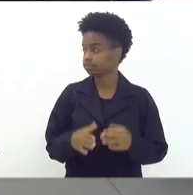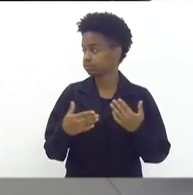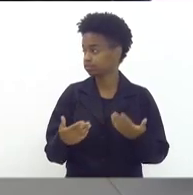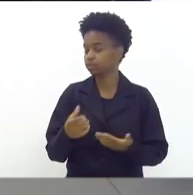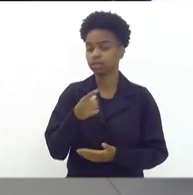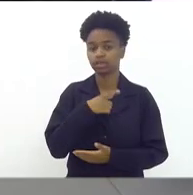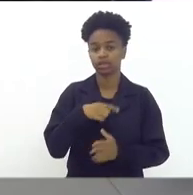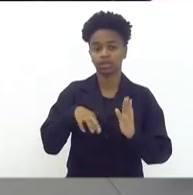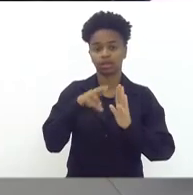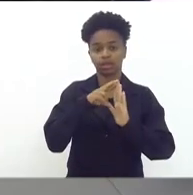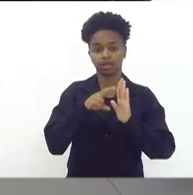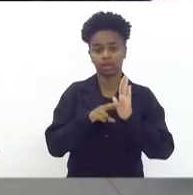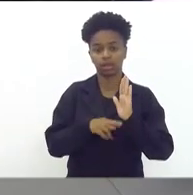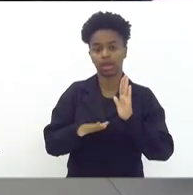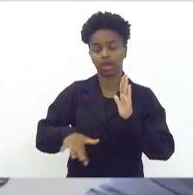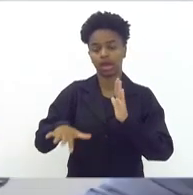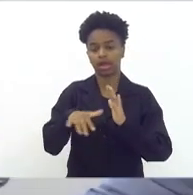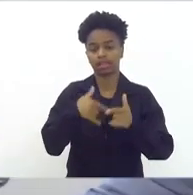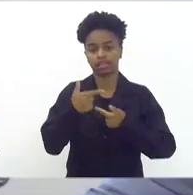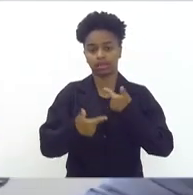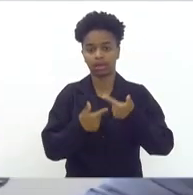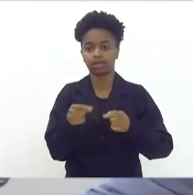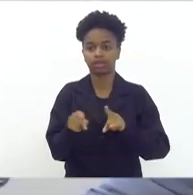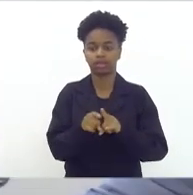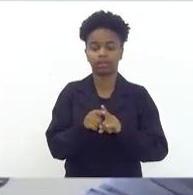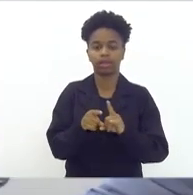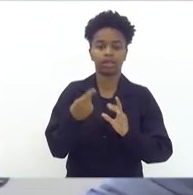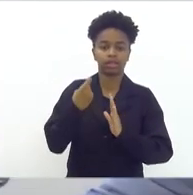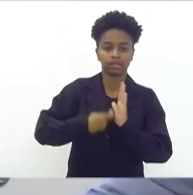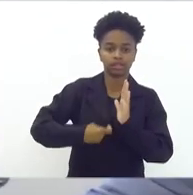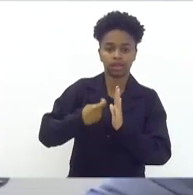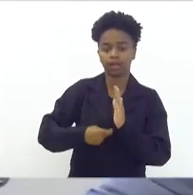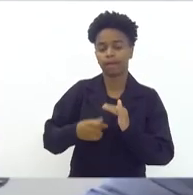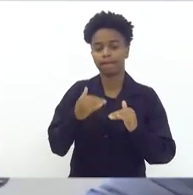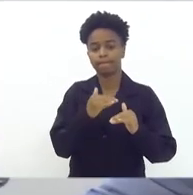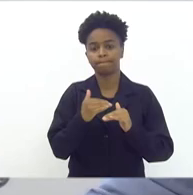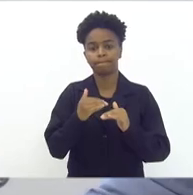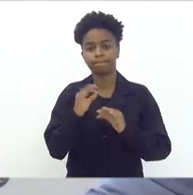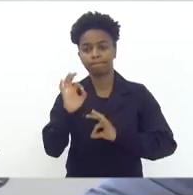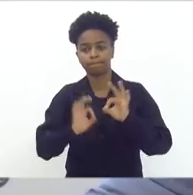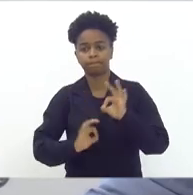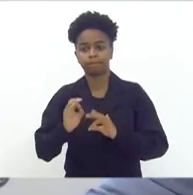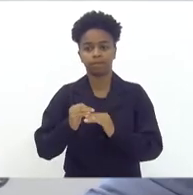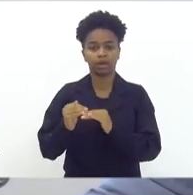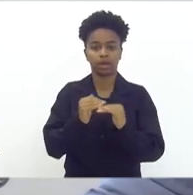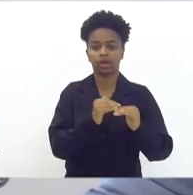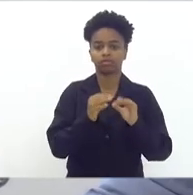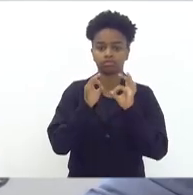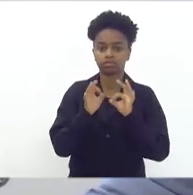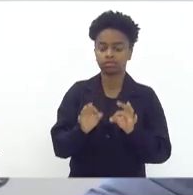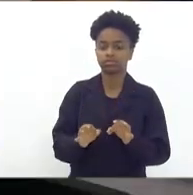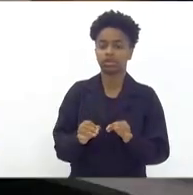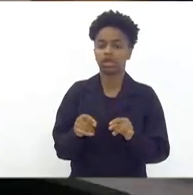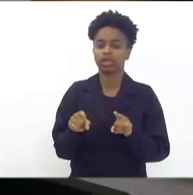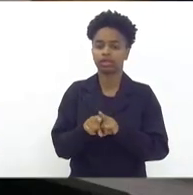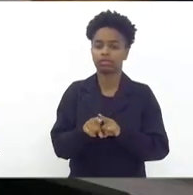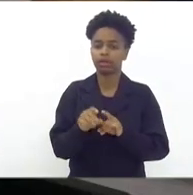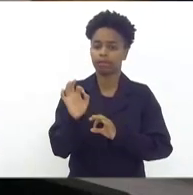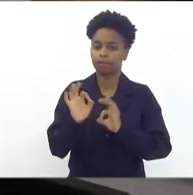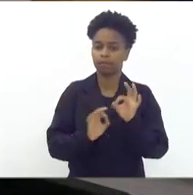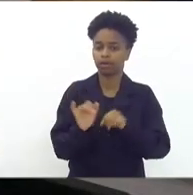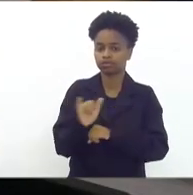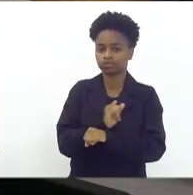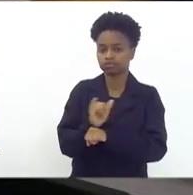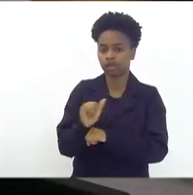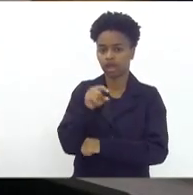regulamento de serviço tarifas vigentes plano de integridade a gente conseguiu concluir o planejamento estratégico o primeiro planeta planejamento estratégico